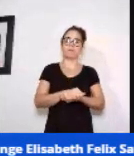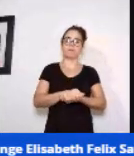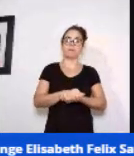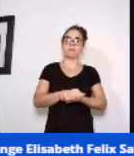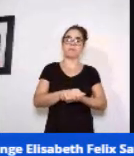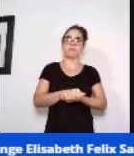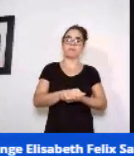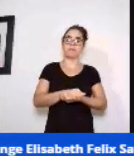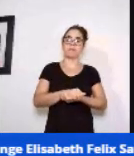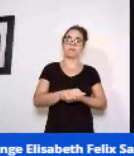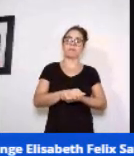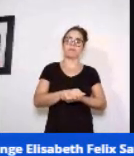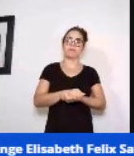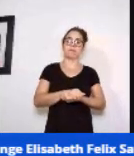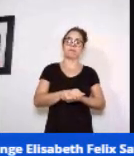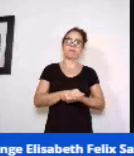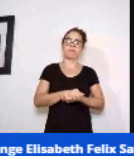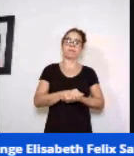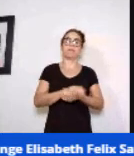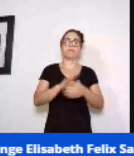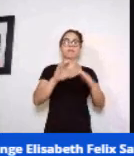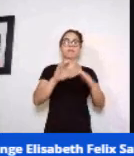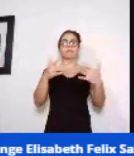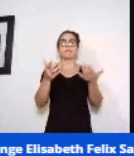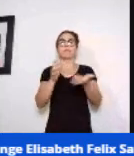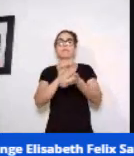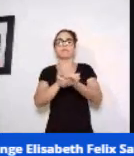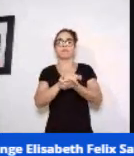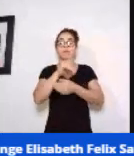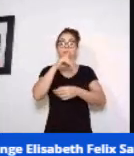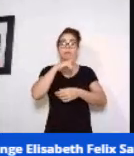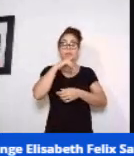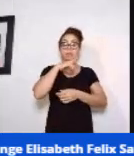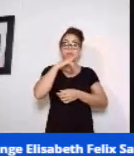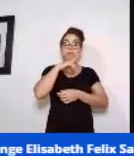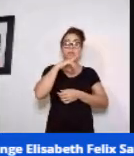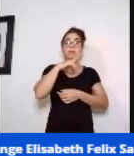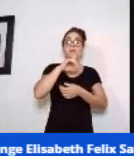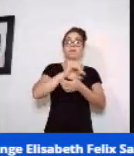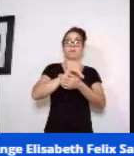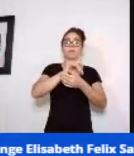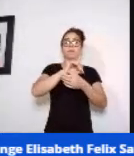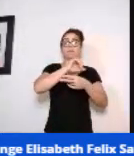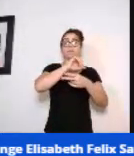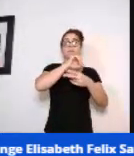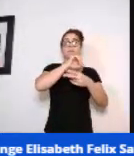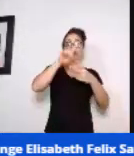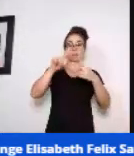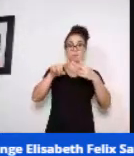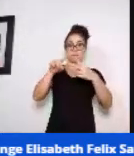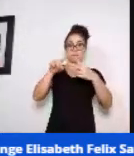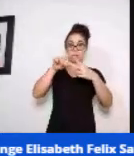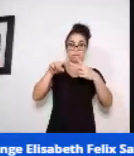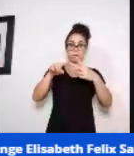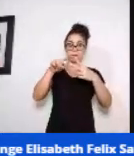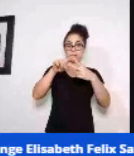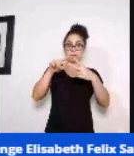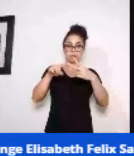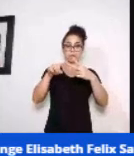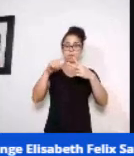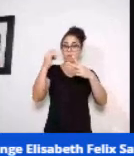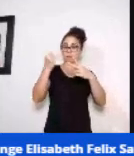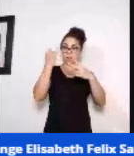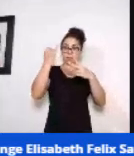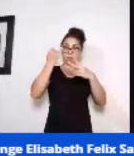Bom, nós tínhamos, então, que atender duas demandas emergenciais. Não só o processo de ensino,